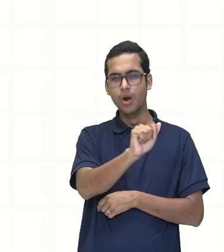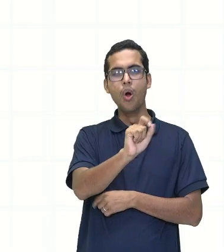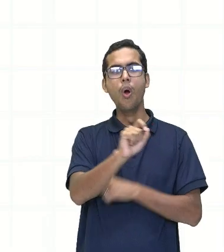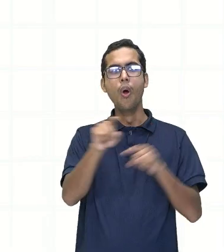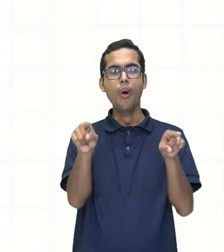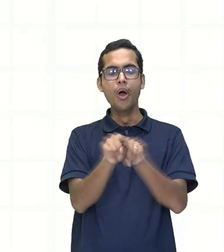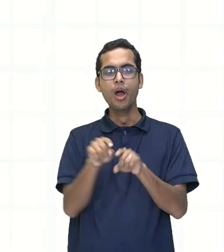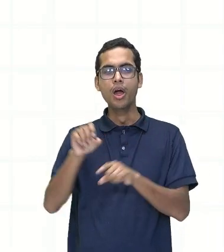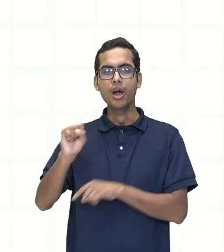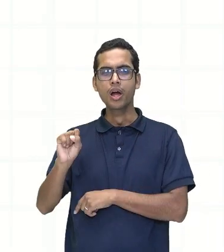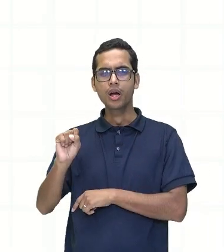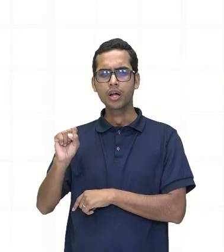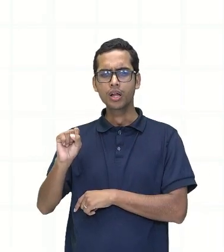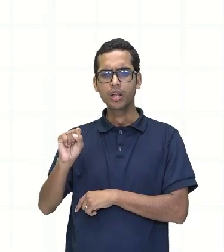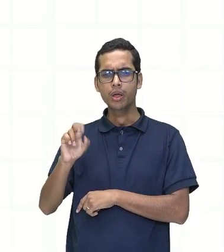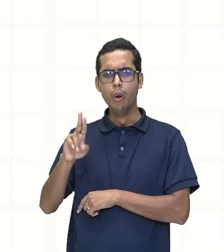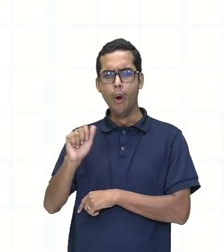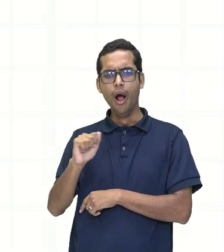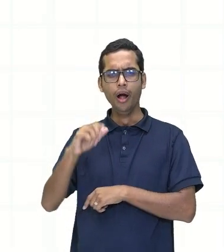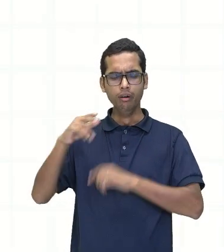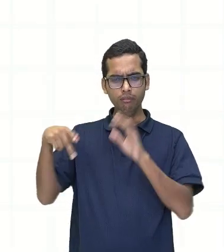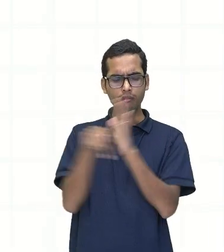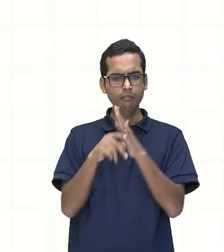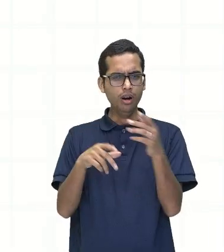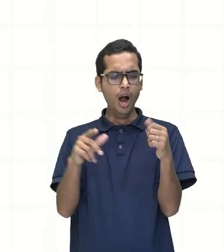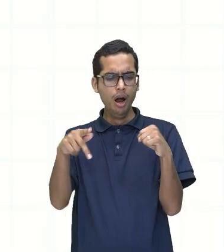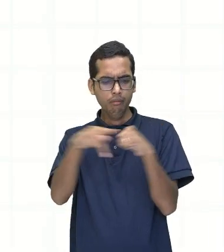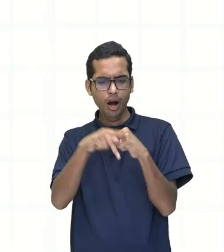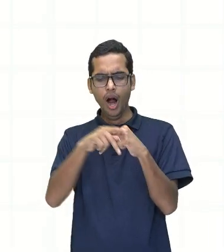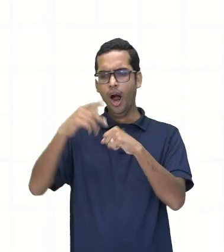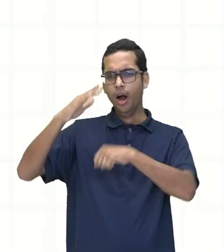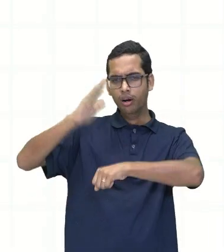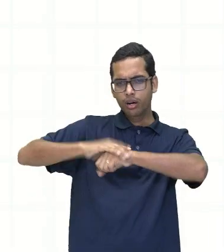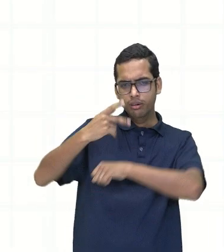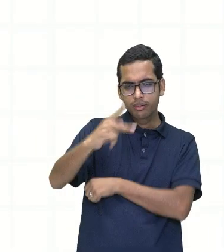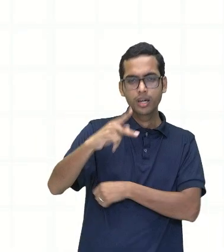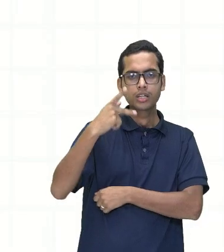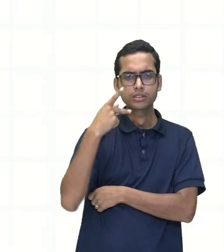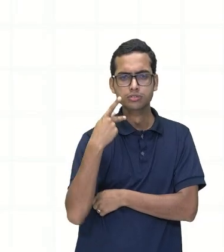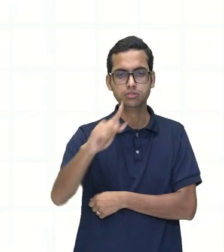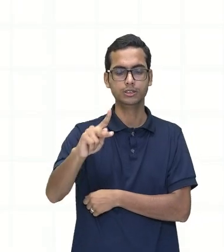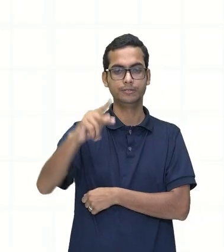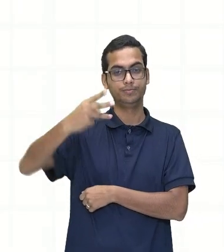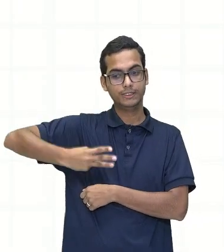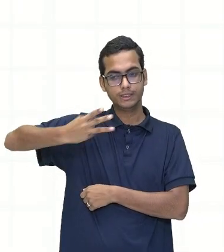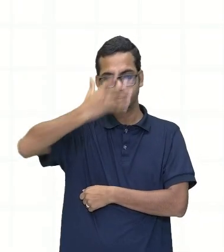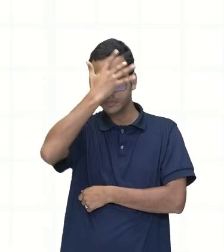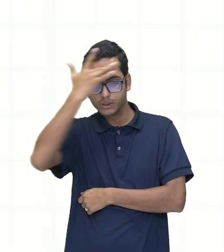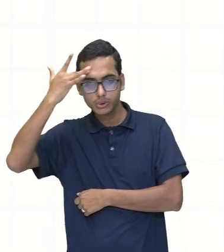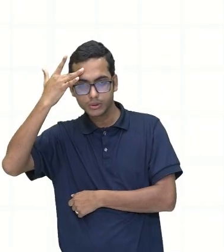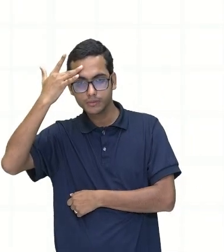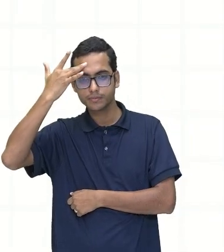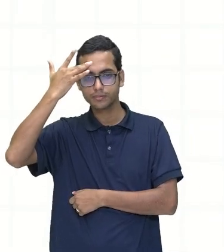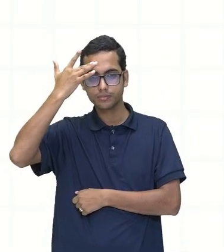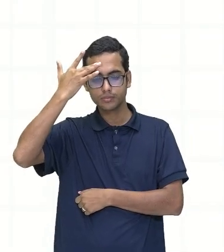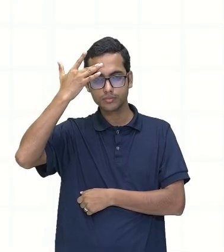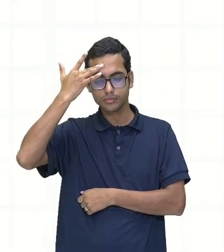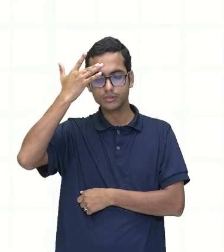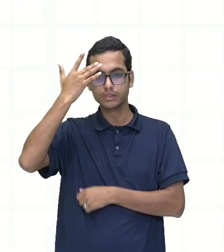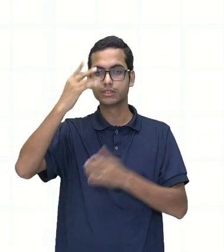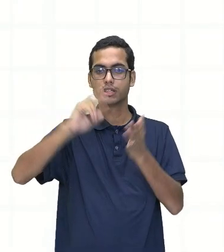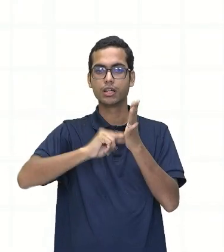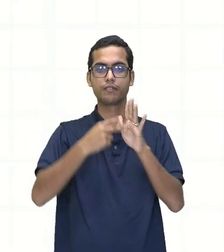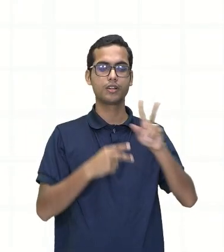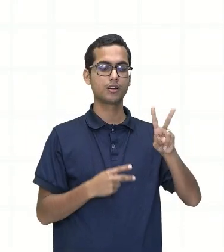certo? Pronome possessivo, está na terceira pessoa. E aí fica aquele questionamento, né? A Maria